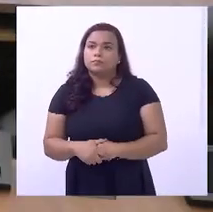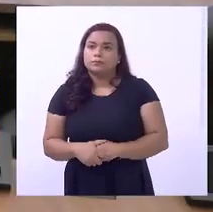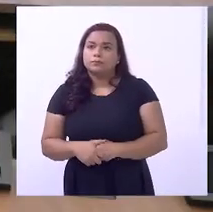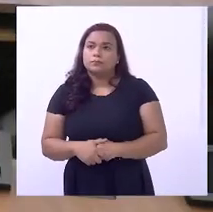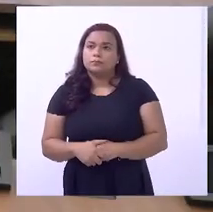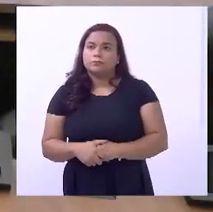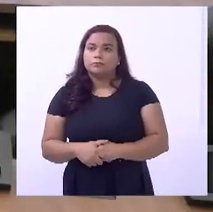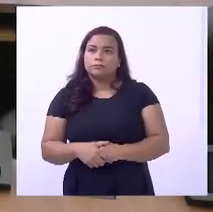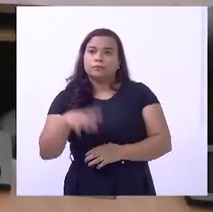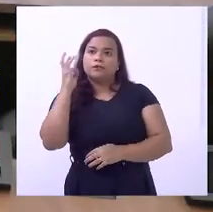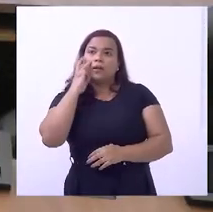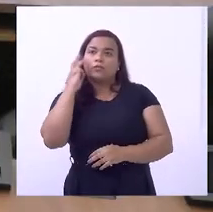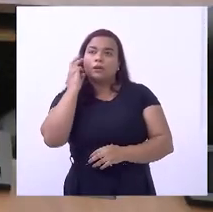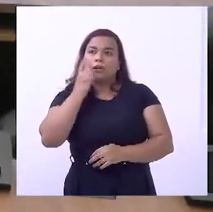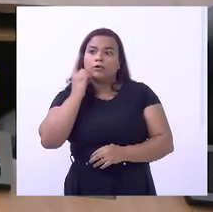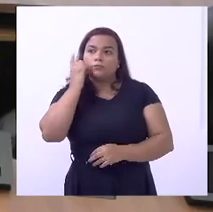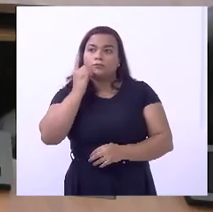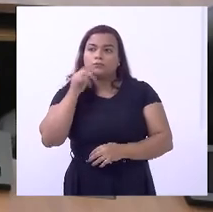Deputado Valdec Carneiro.